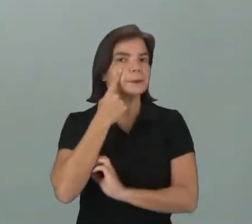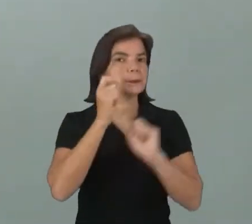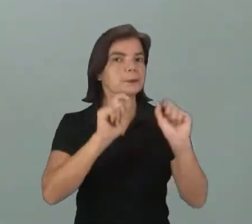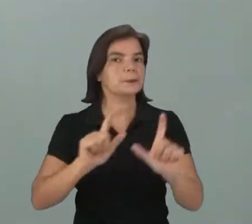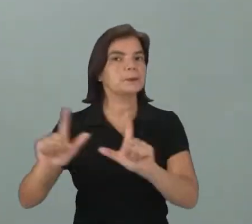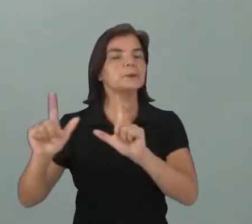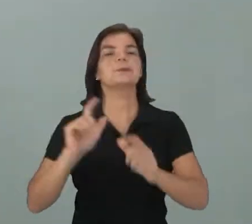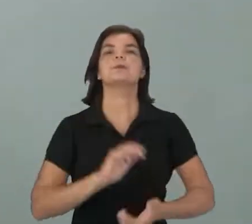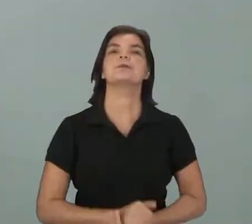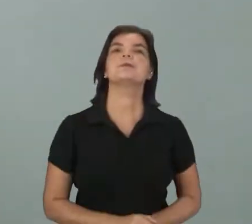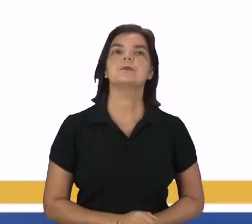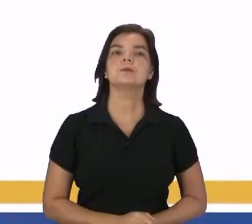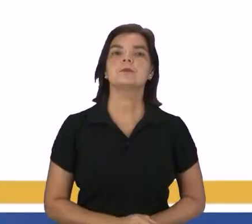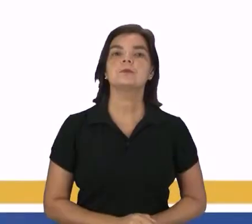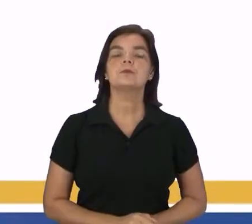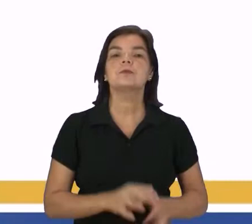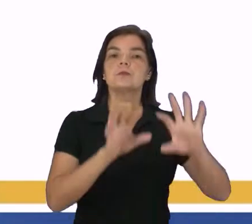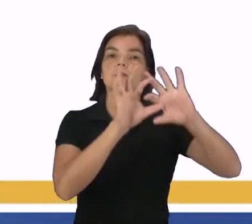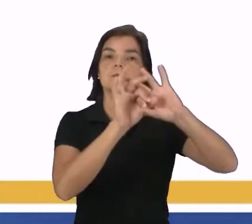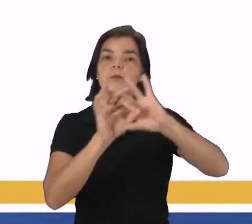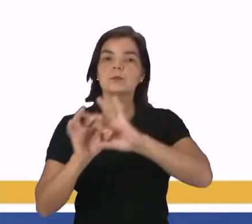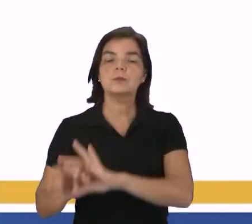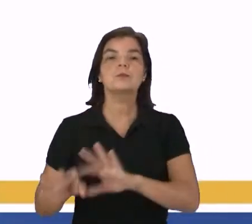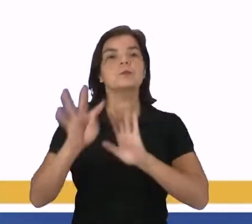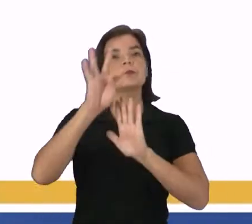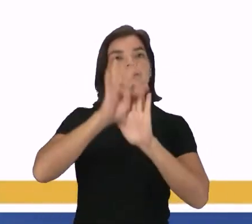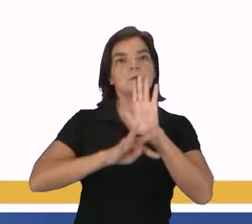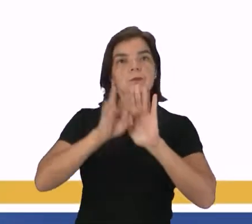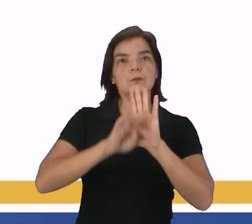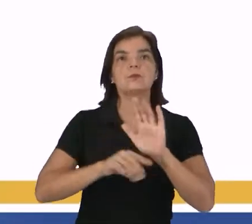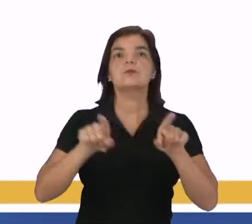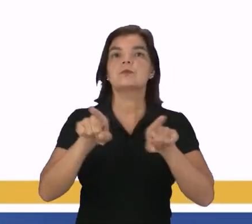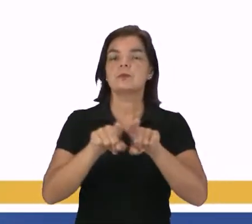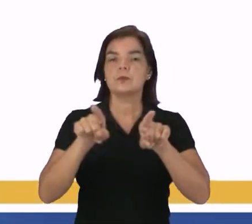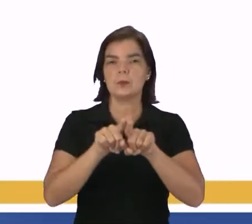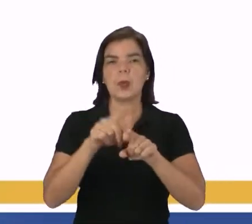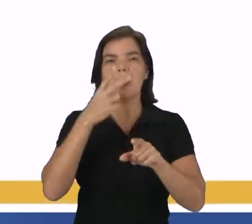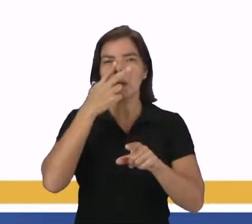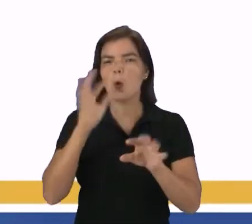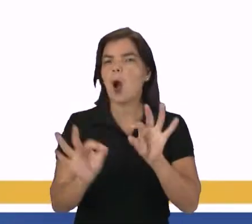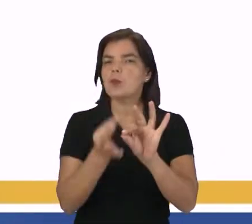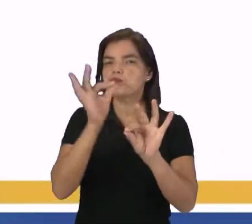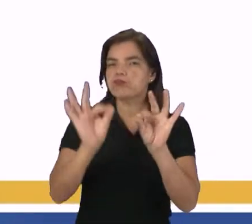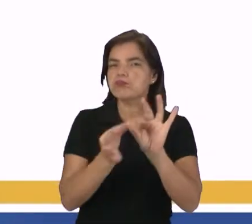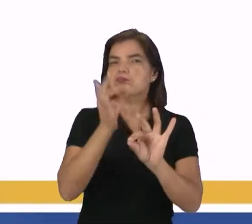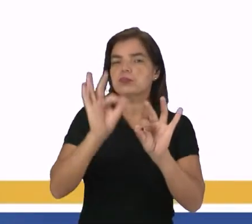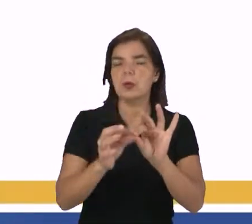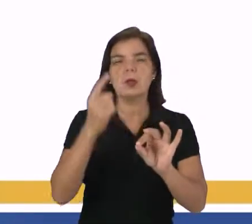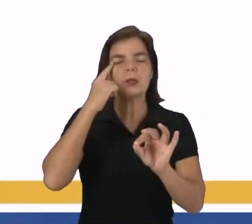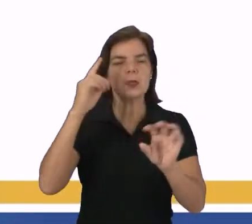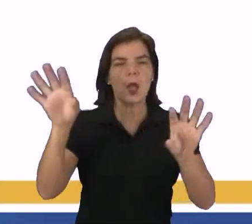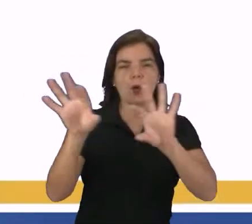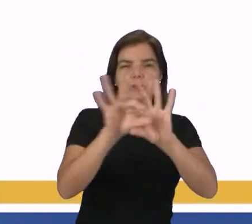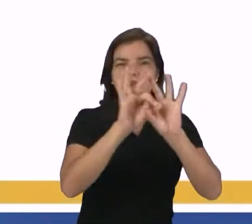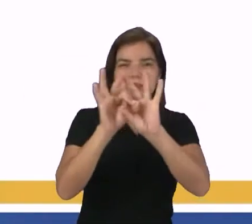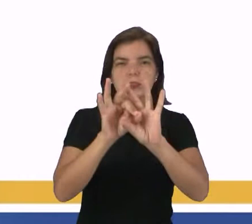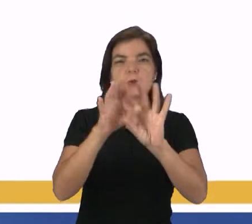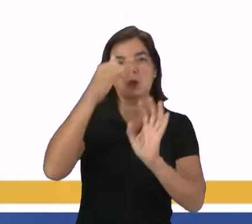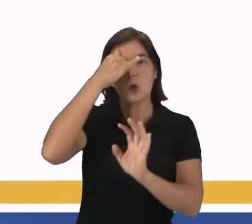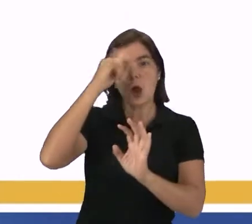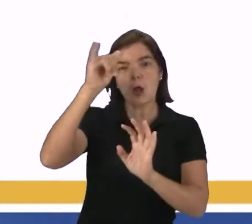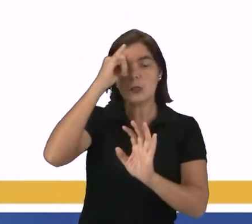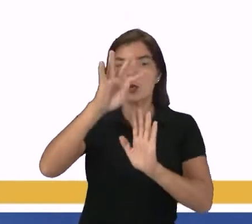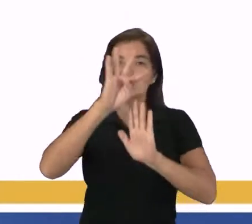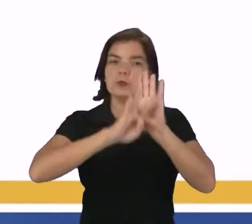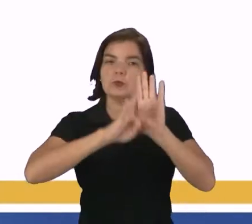Observe. A coesão textual é como uma costura que liga as ideias de um texto por meio